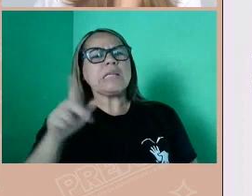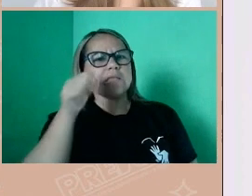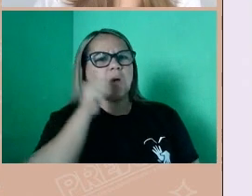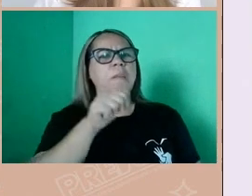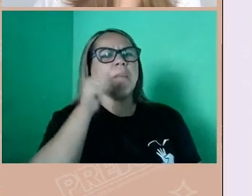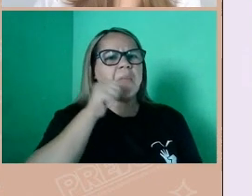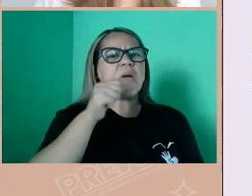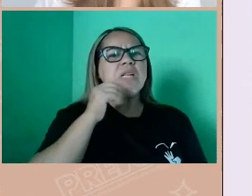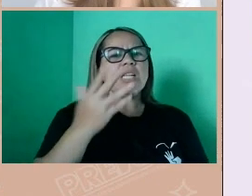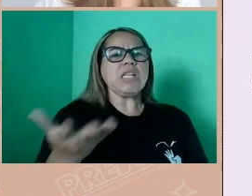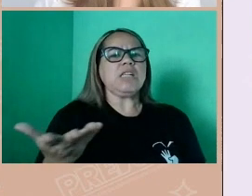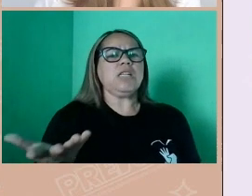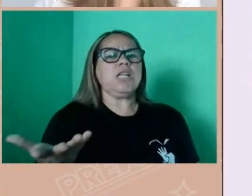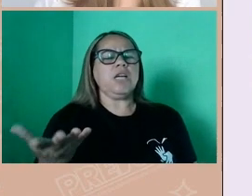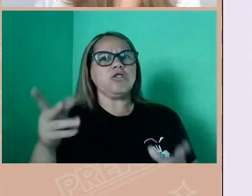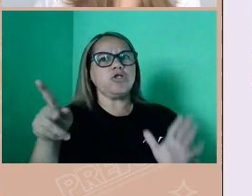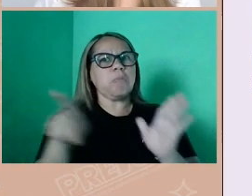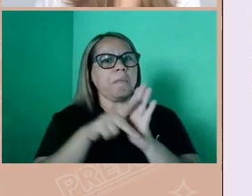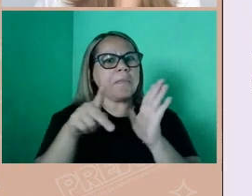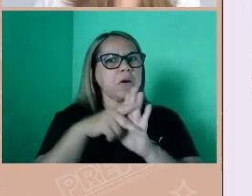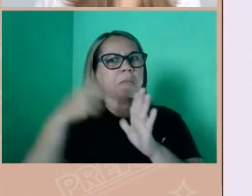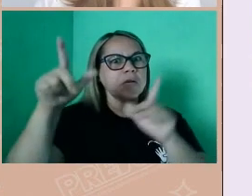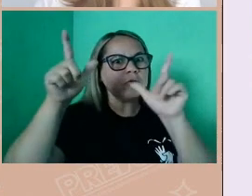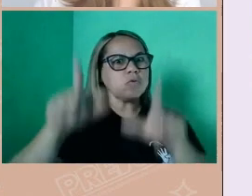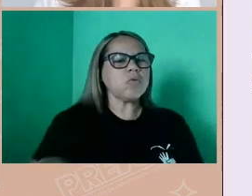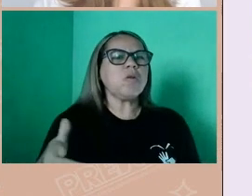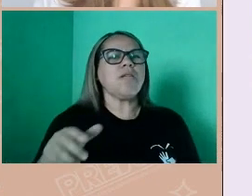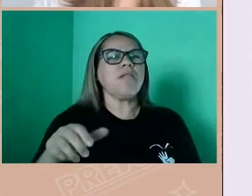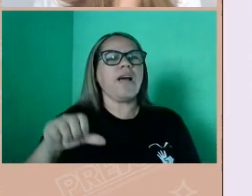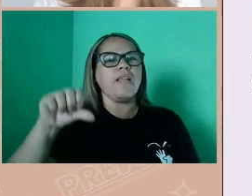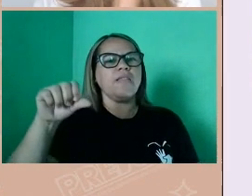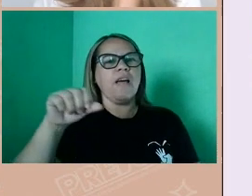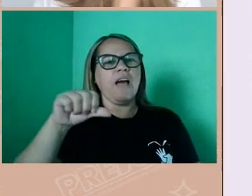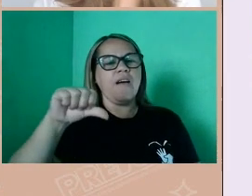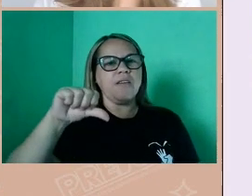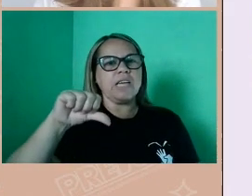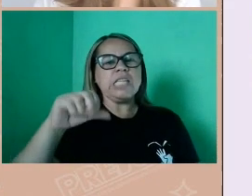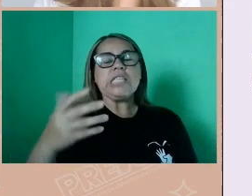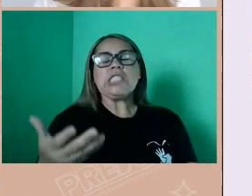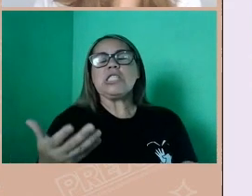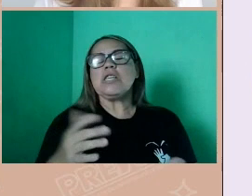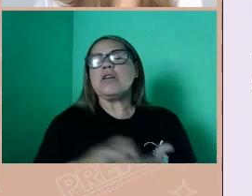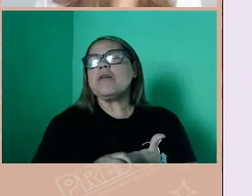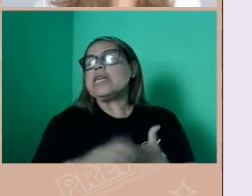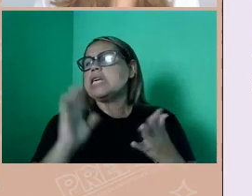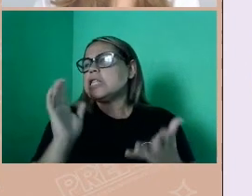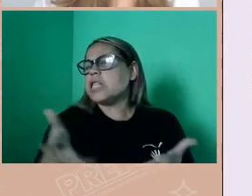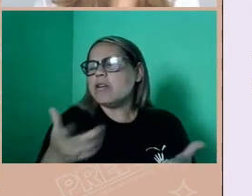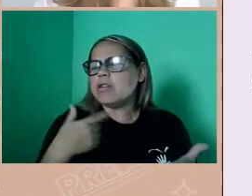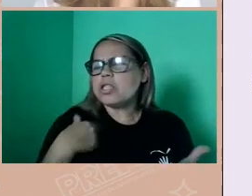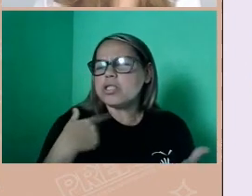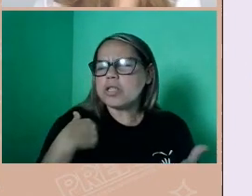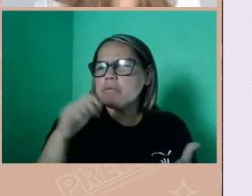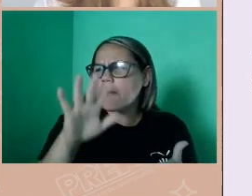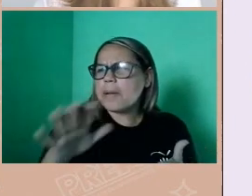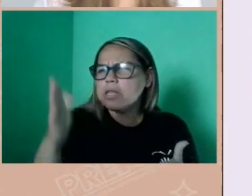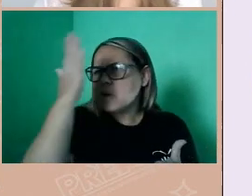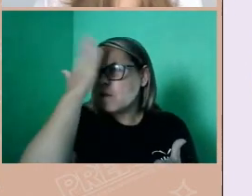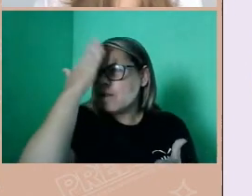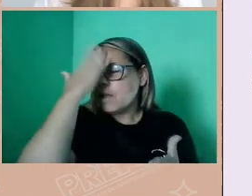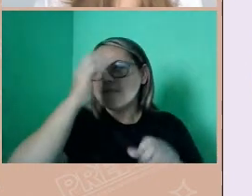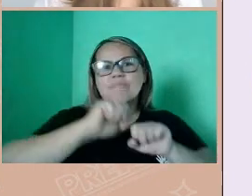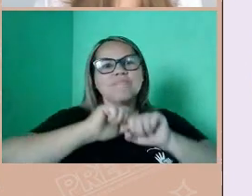com roupas típicas do Afeganistão e tudo então a partir da imagem a gente já vai direcionando a nossa leitura tá?